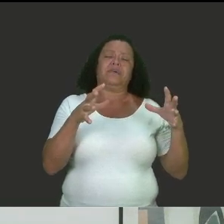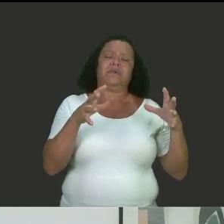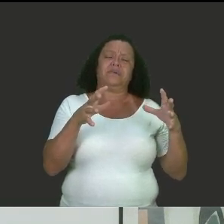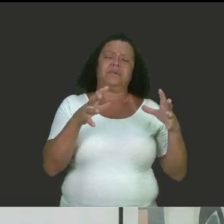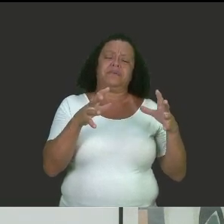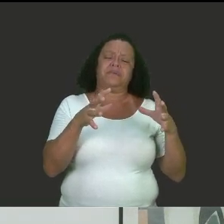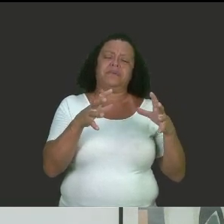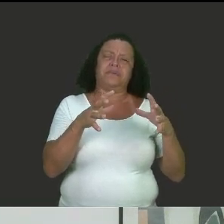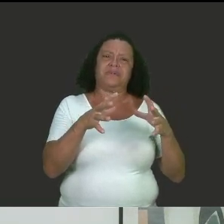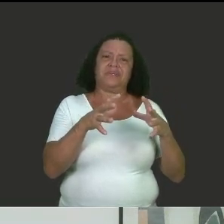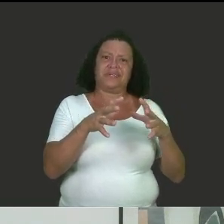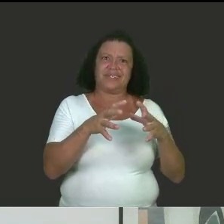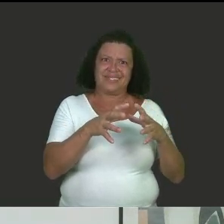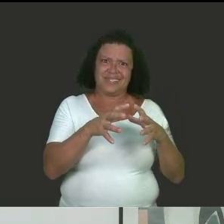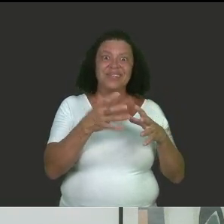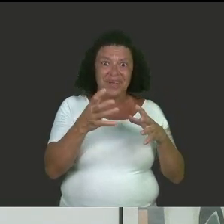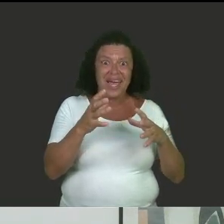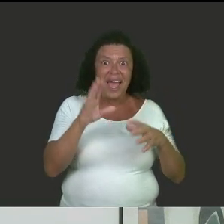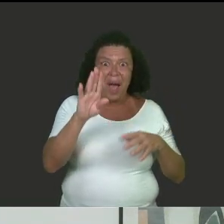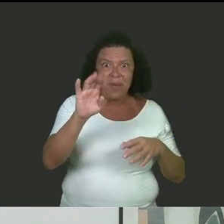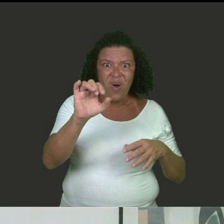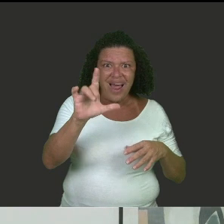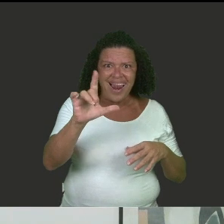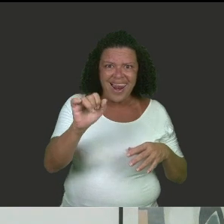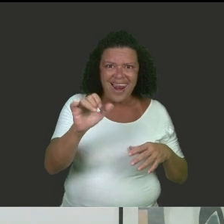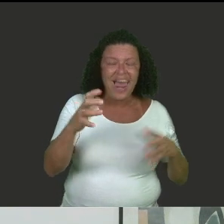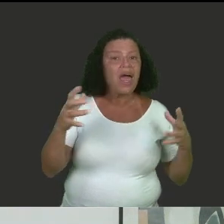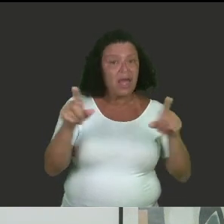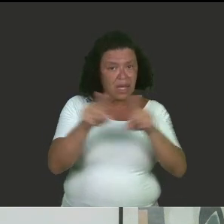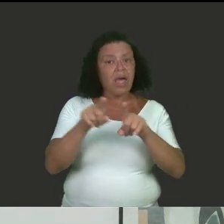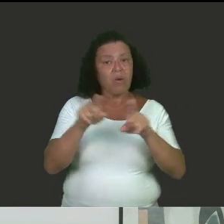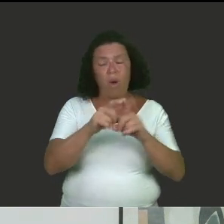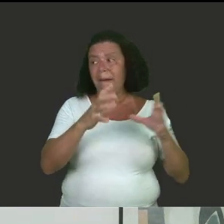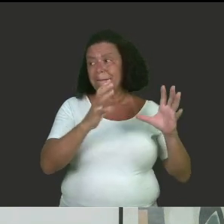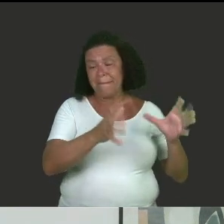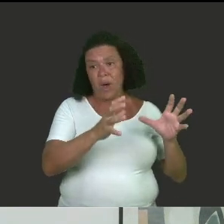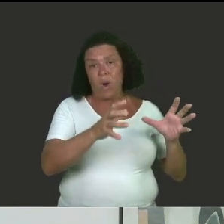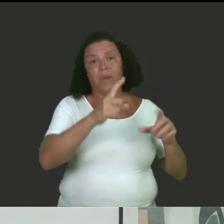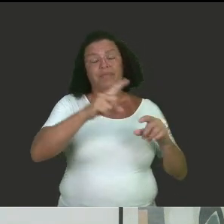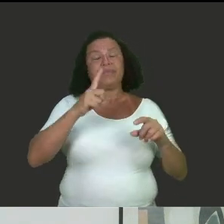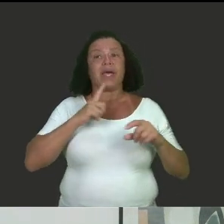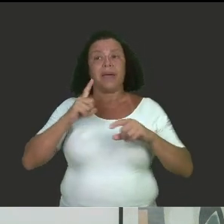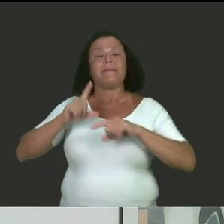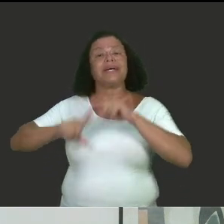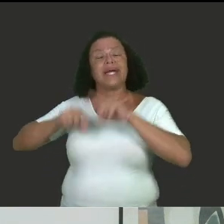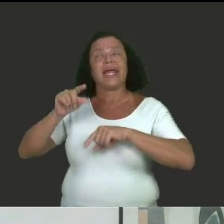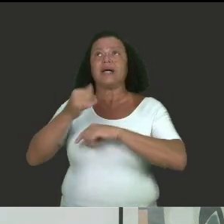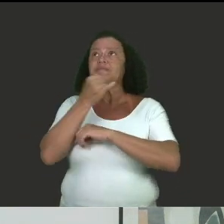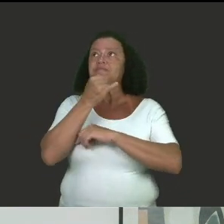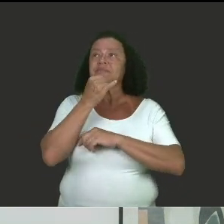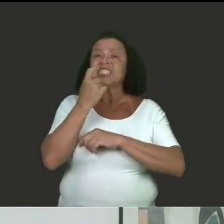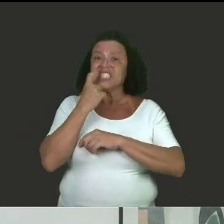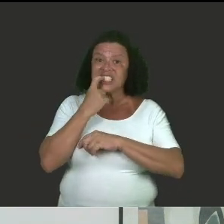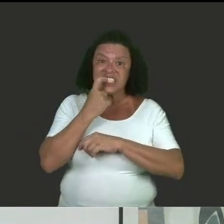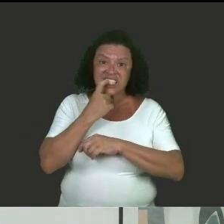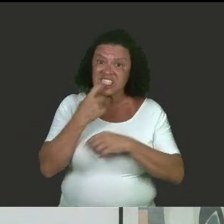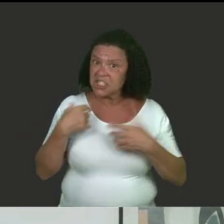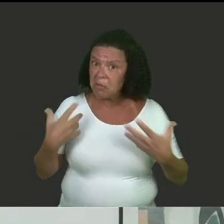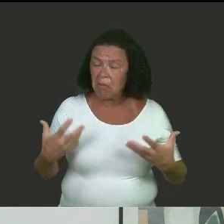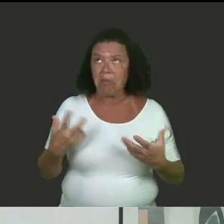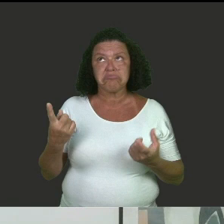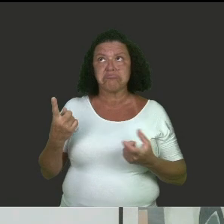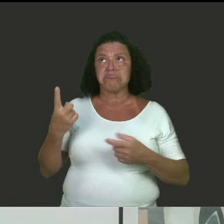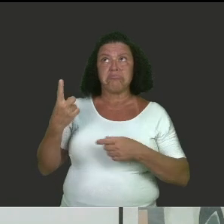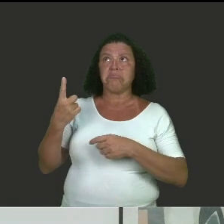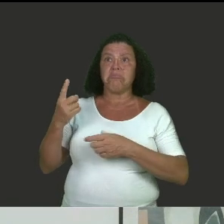estado original, tá? Assim como a bola, alguns materiais como plástico, uma garrafa de plástico,